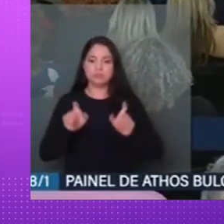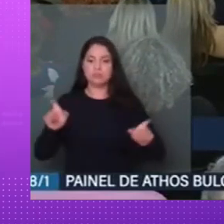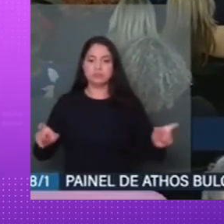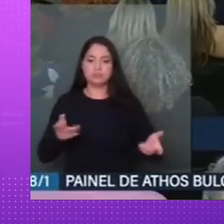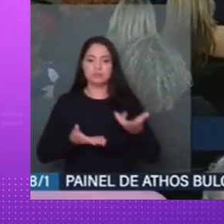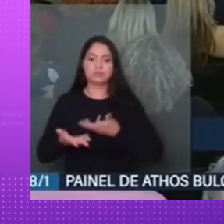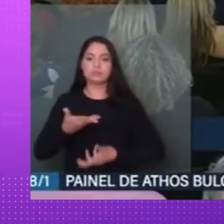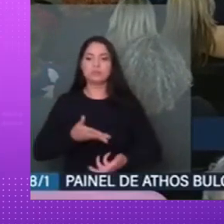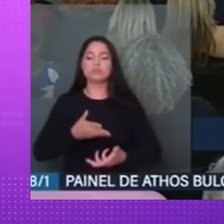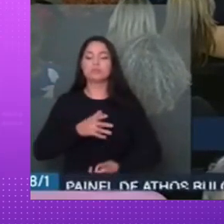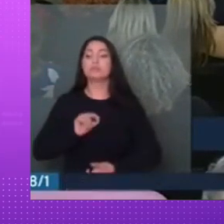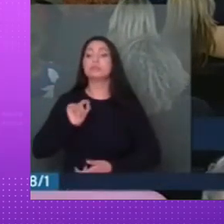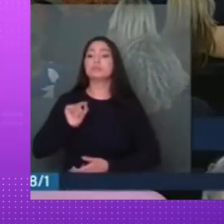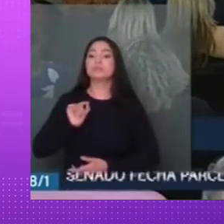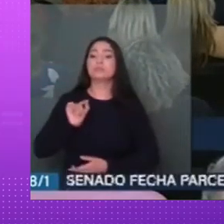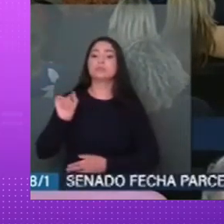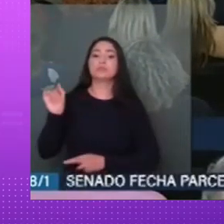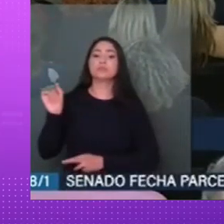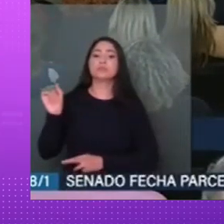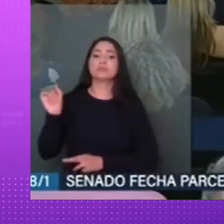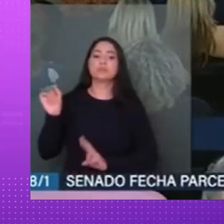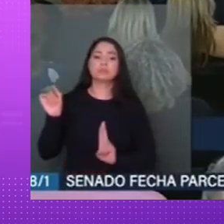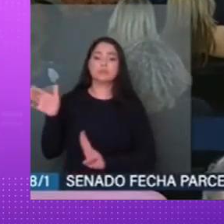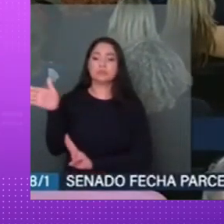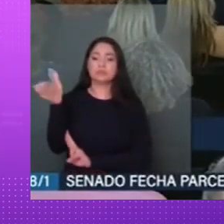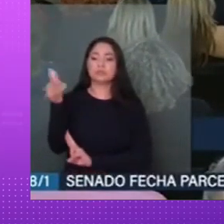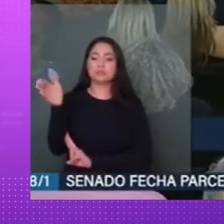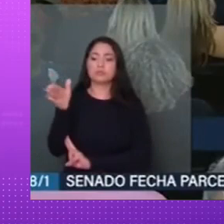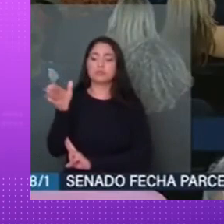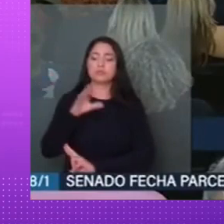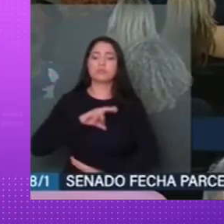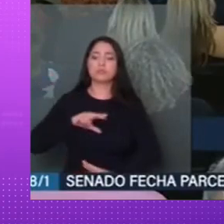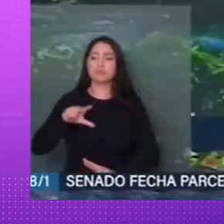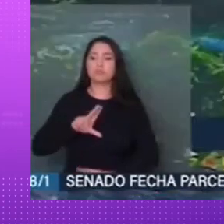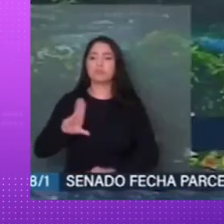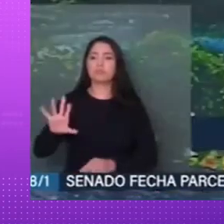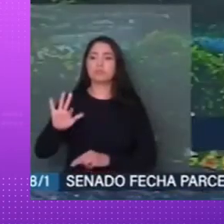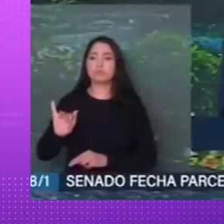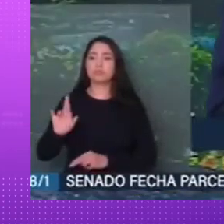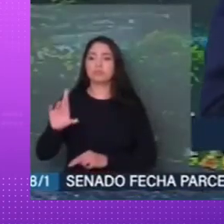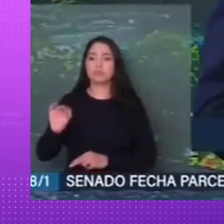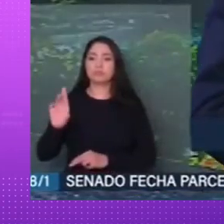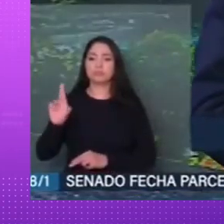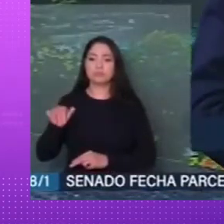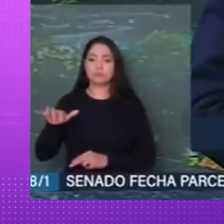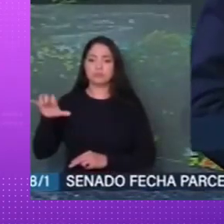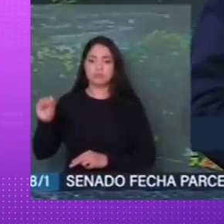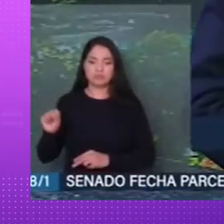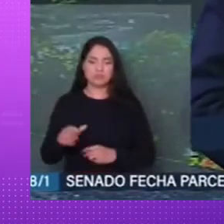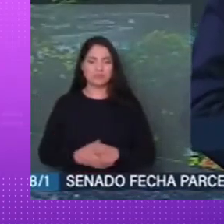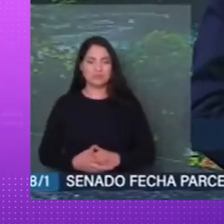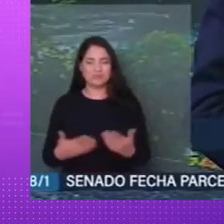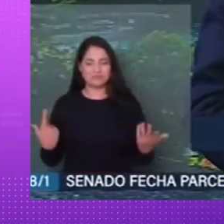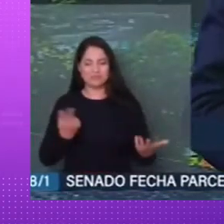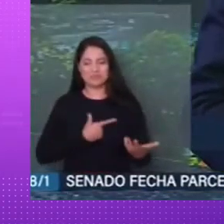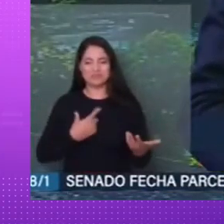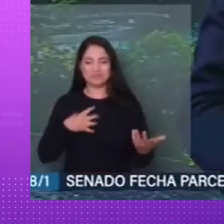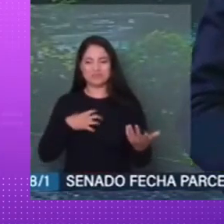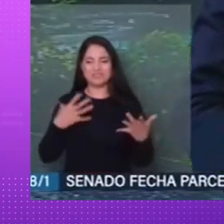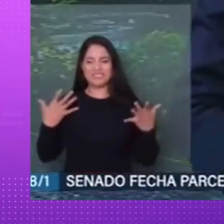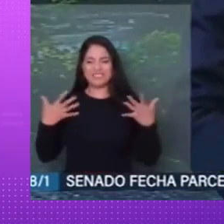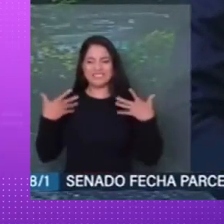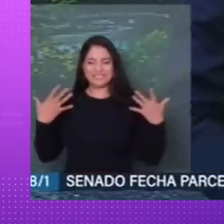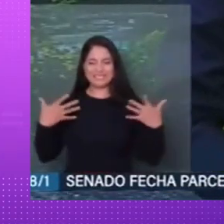que democracia que o MST defende, né? Não respeita a lei, invade propriedade privada, quer tomar o que é do